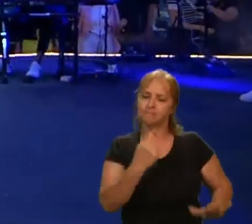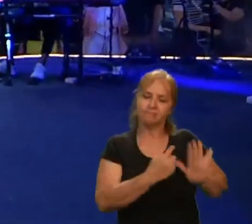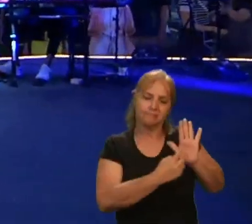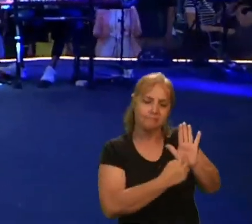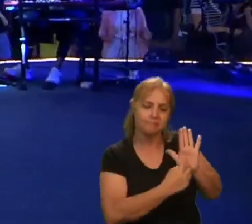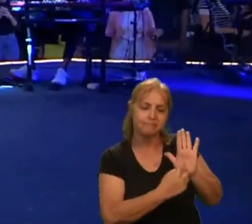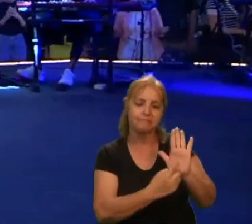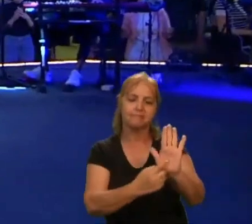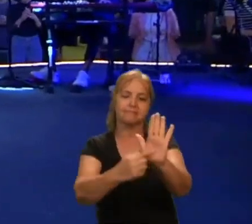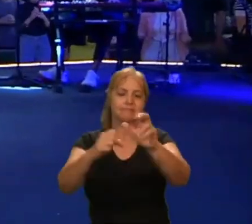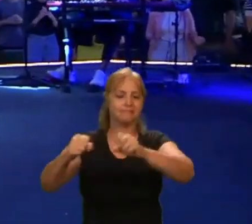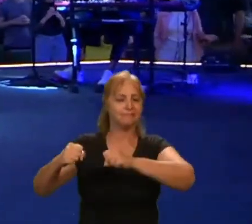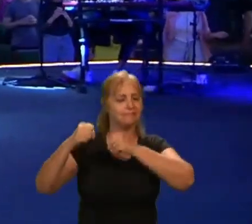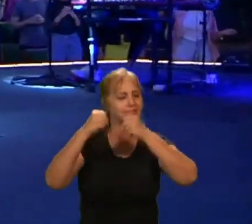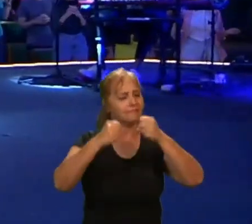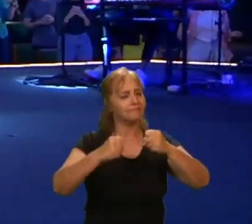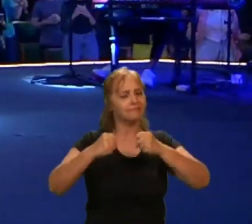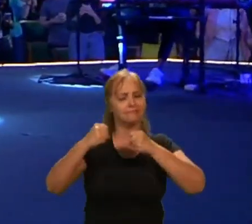Yahvé, Eloí,